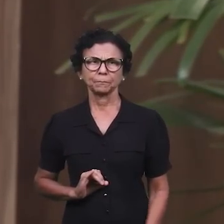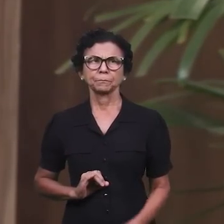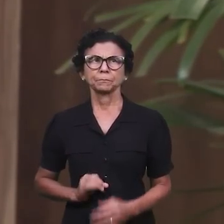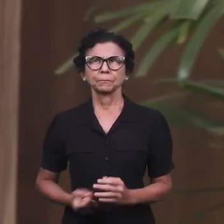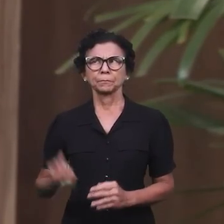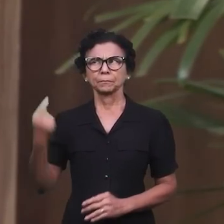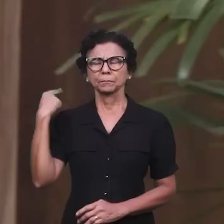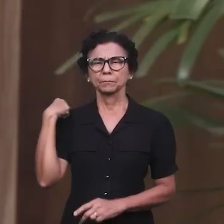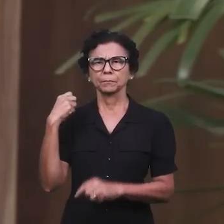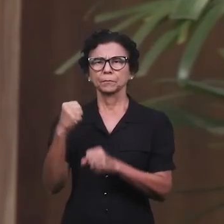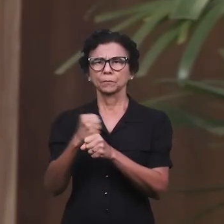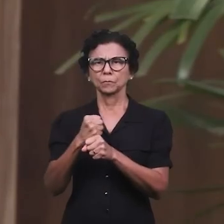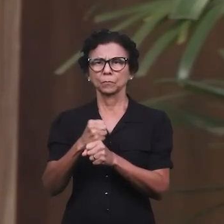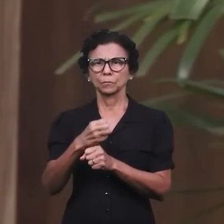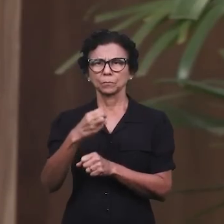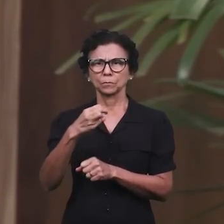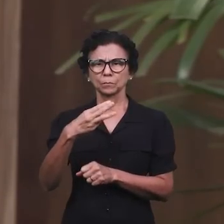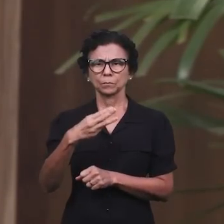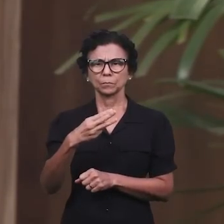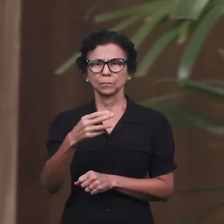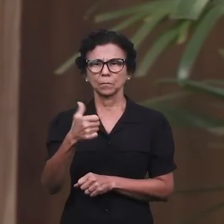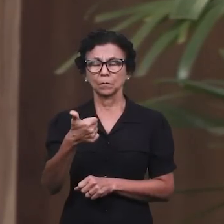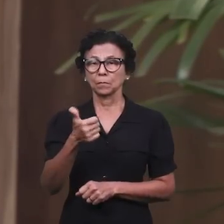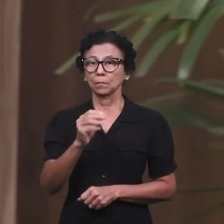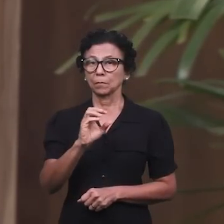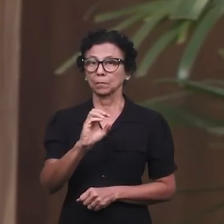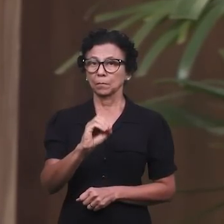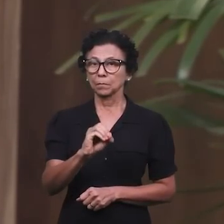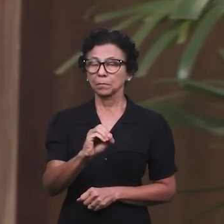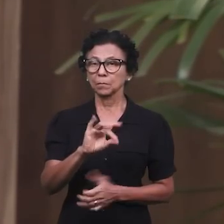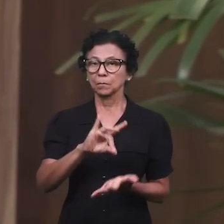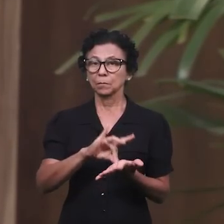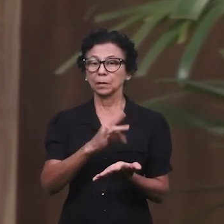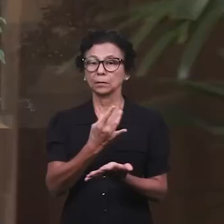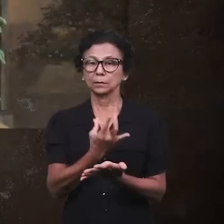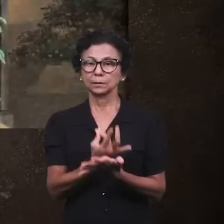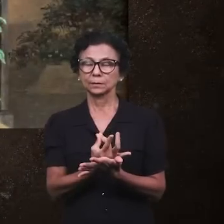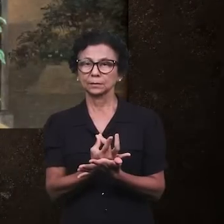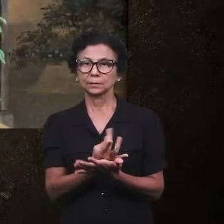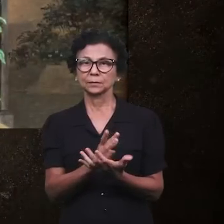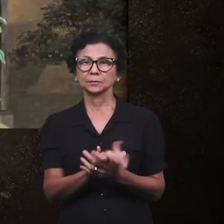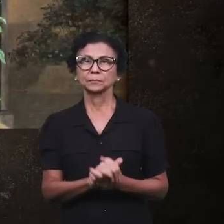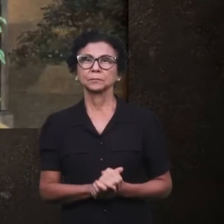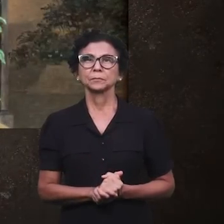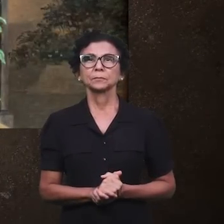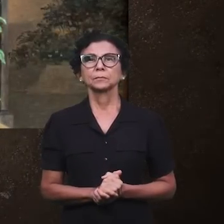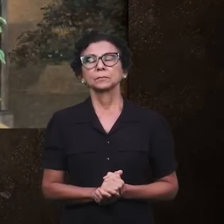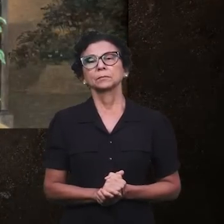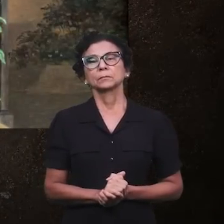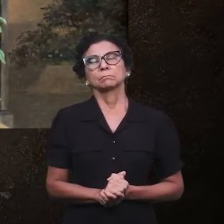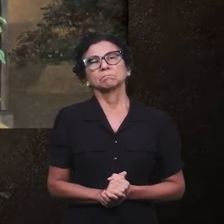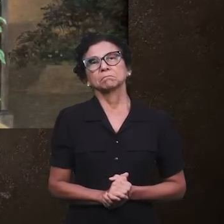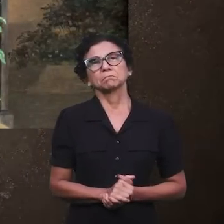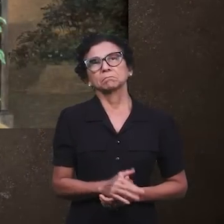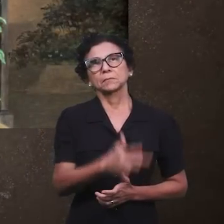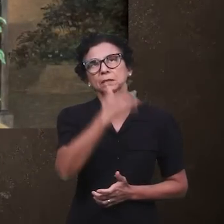que foi ali estabelecida ou implantada foram as rezas aos mortos.